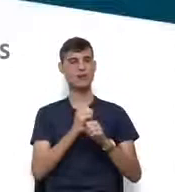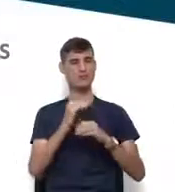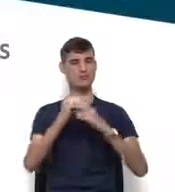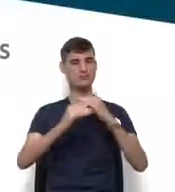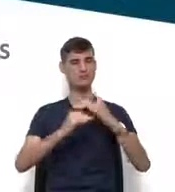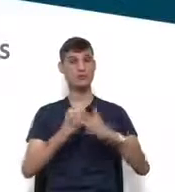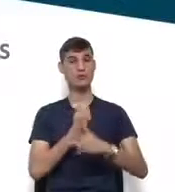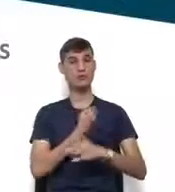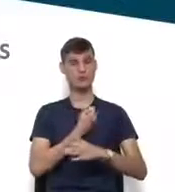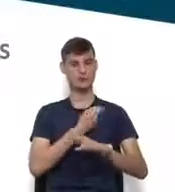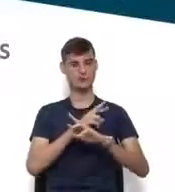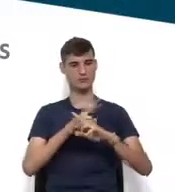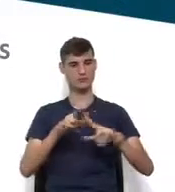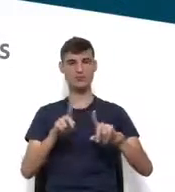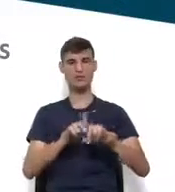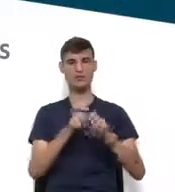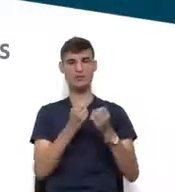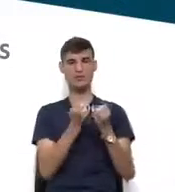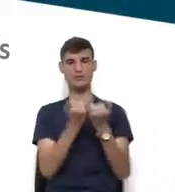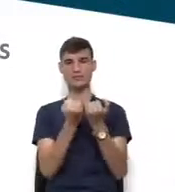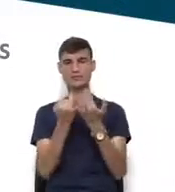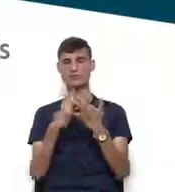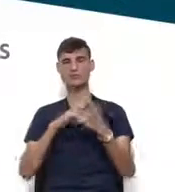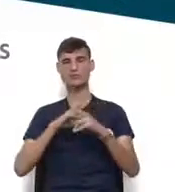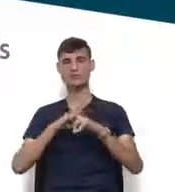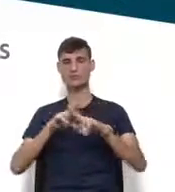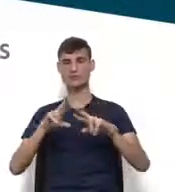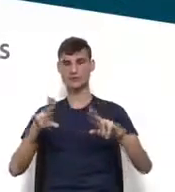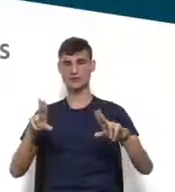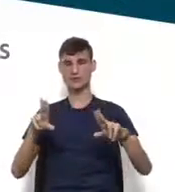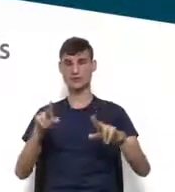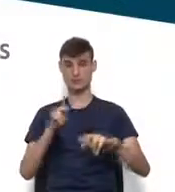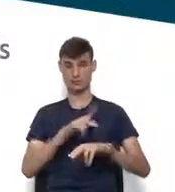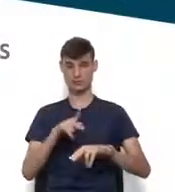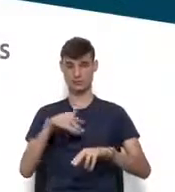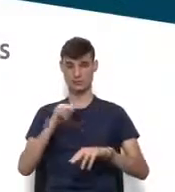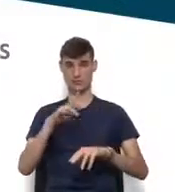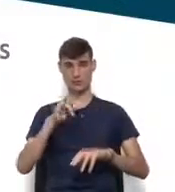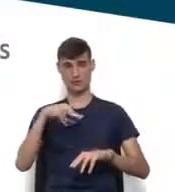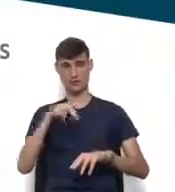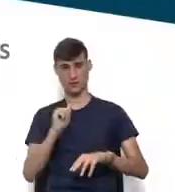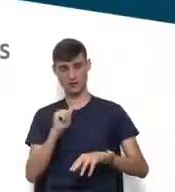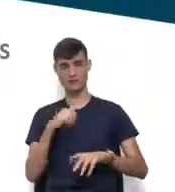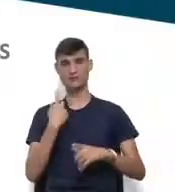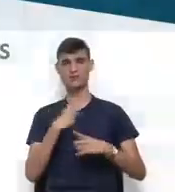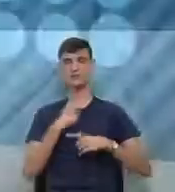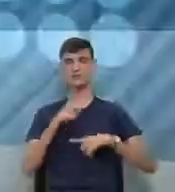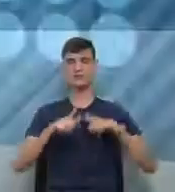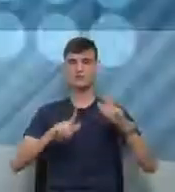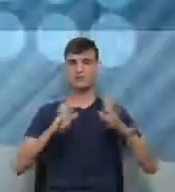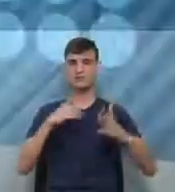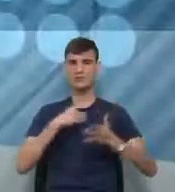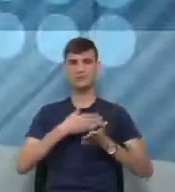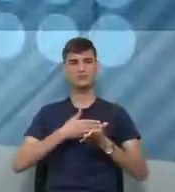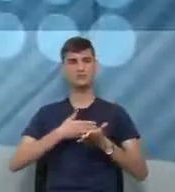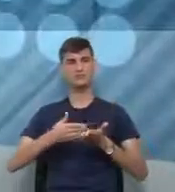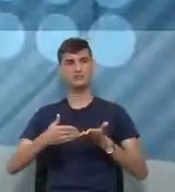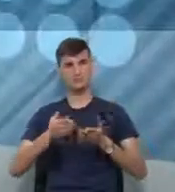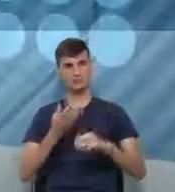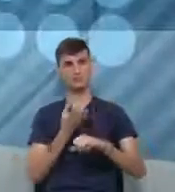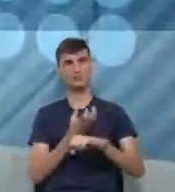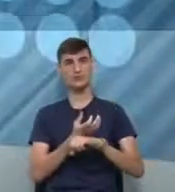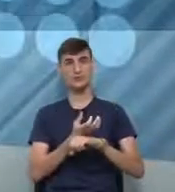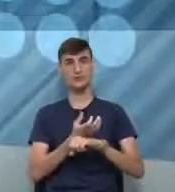Números Complexos e Equações Diferenciais. Eu sou a professora Mariana Ribeiro, estou trabalhando com você aí no decorrer dessa